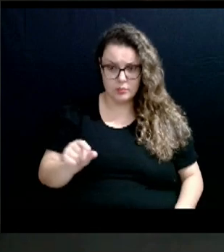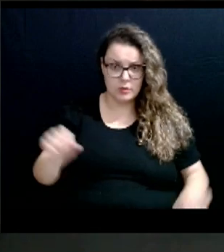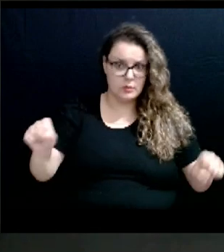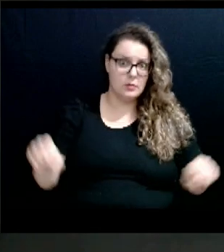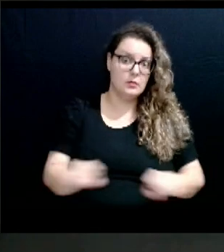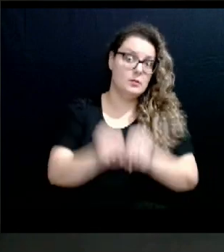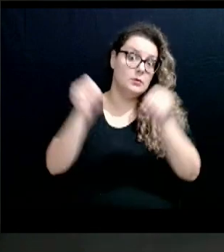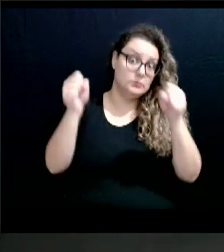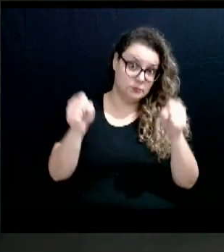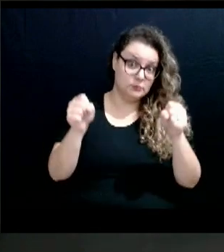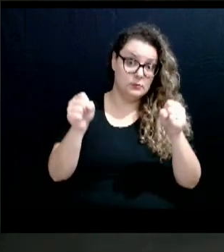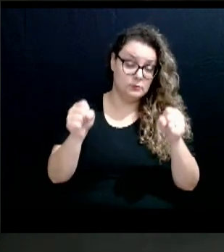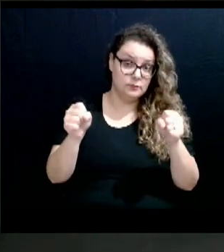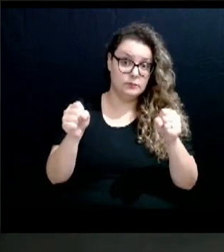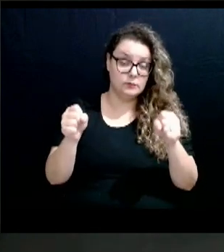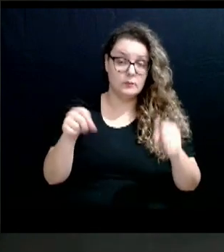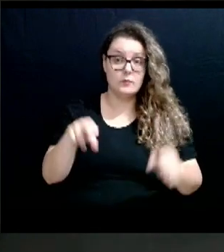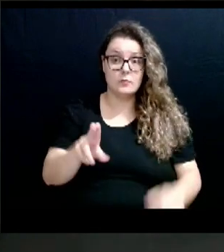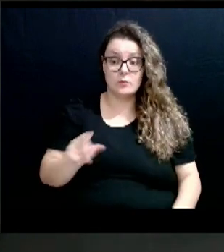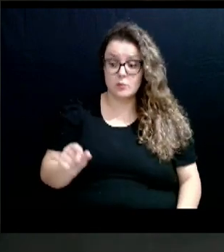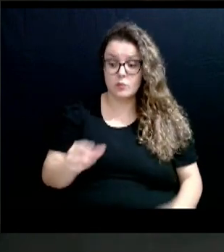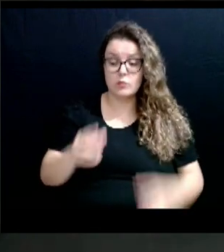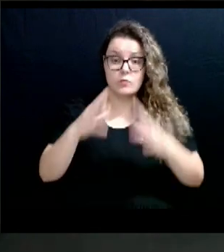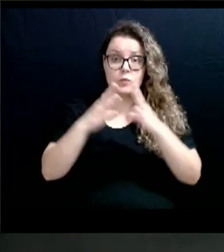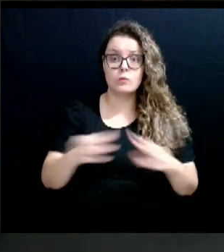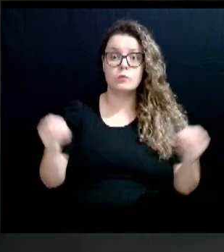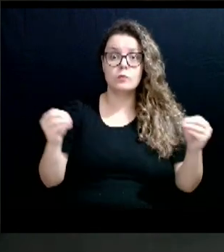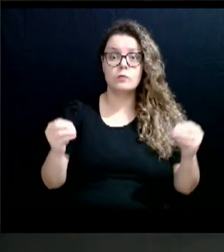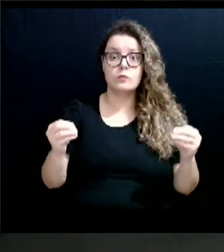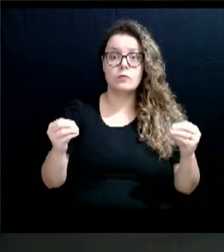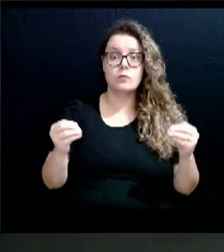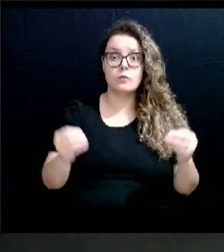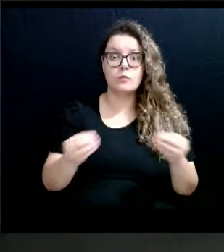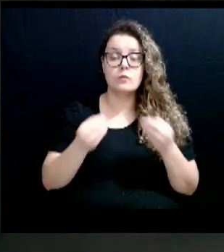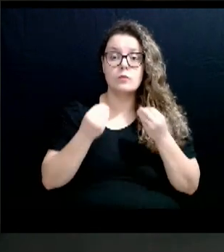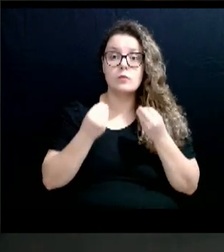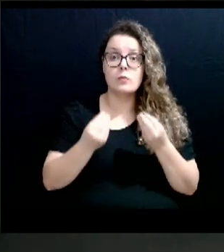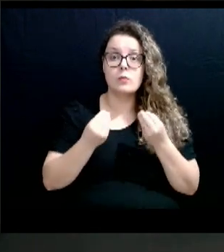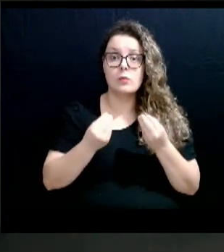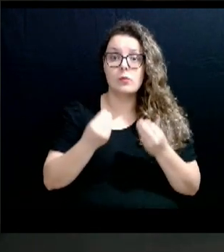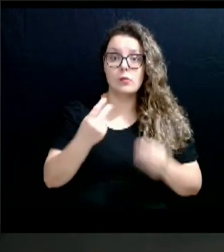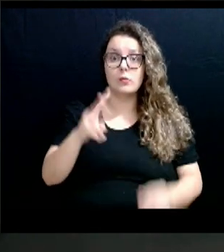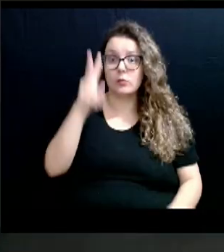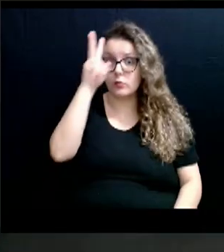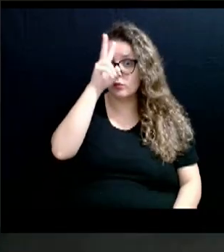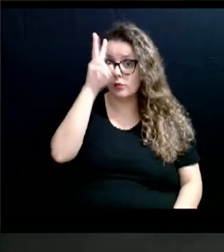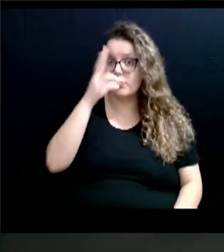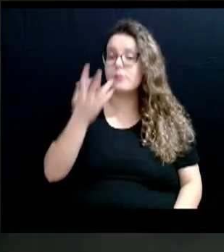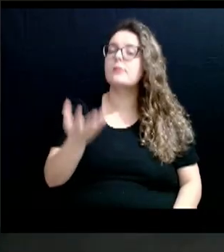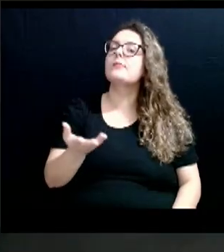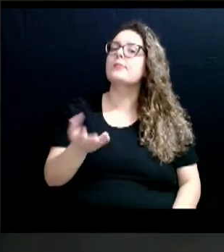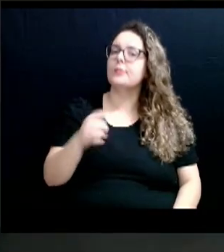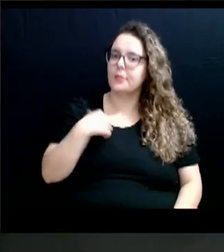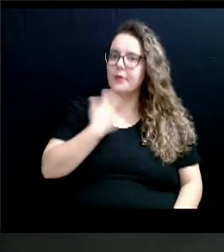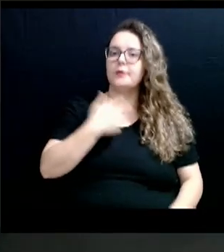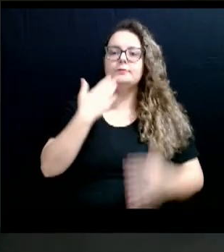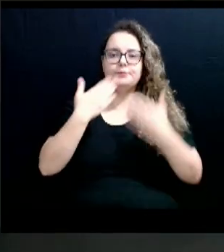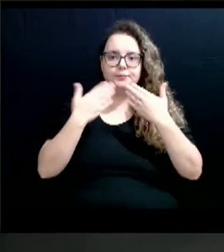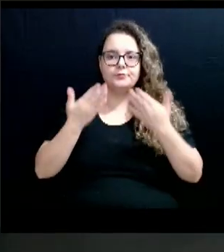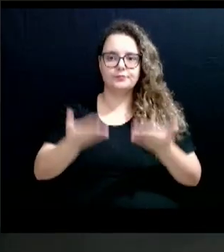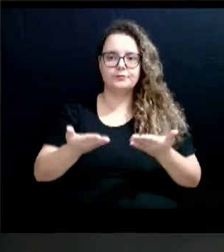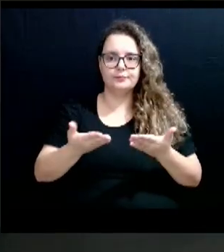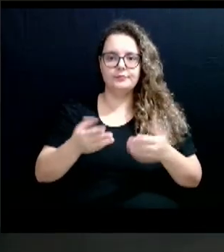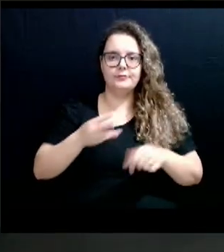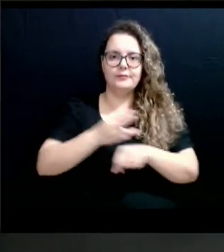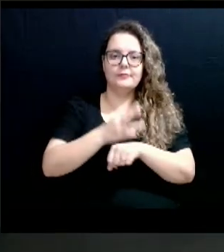piti, ou esse pendrive some? Como vai ficar a sua história? Então a gente vai falar sobre isso, tá? WhatsApp na tela para você,